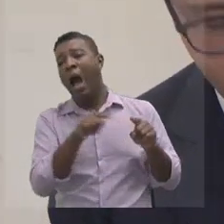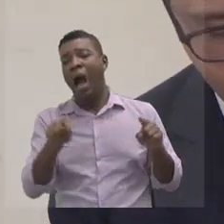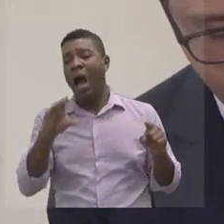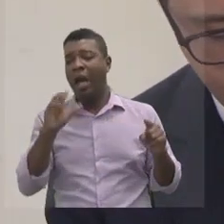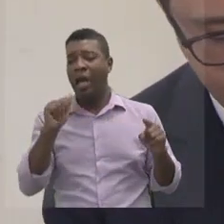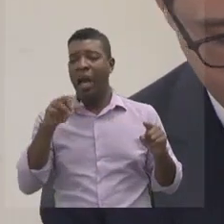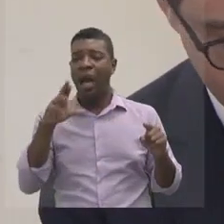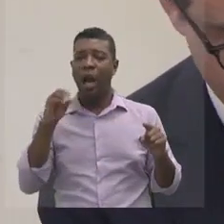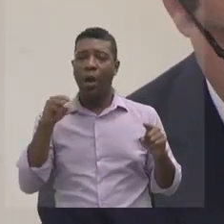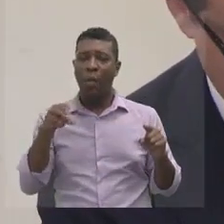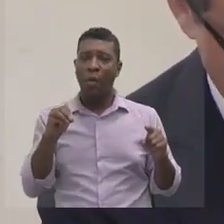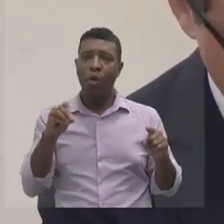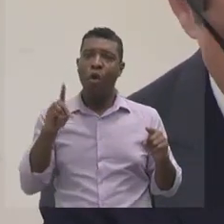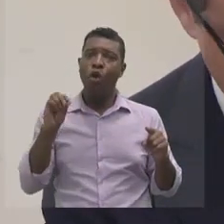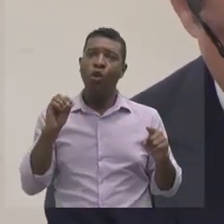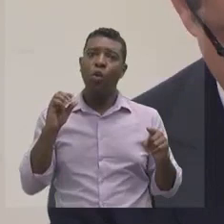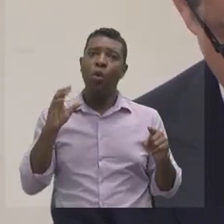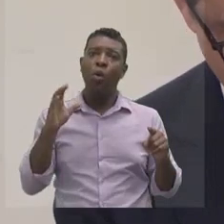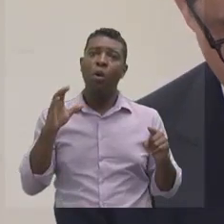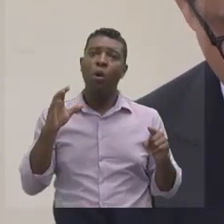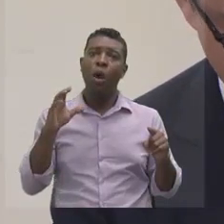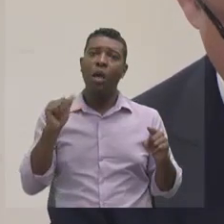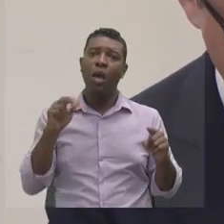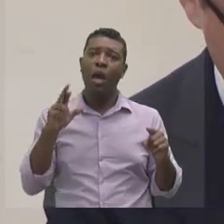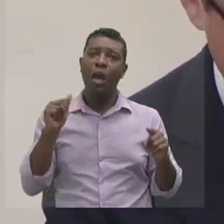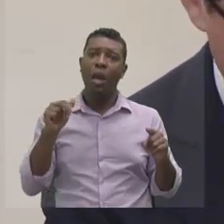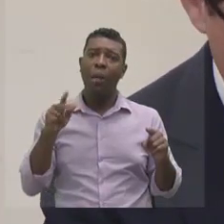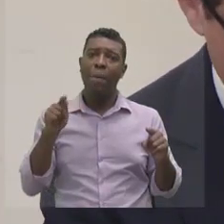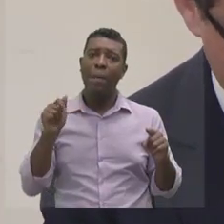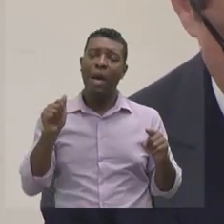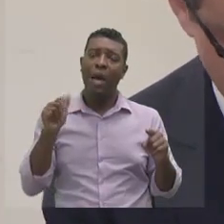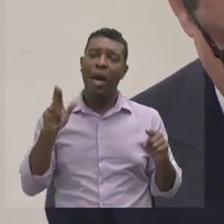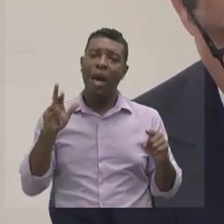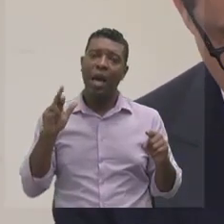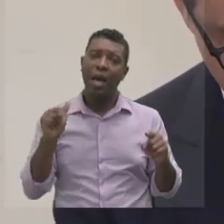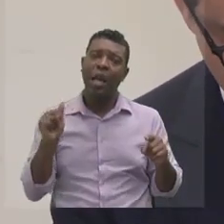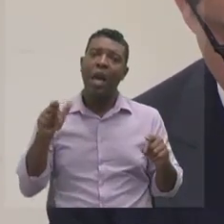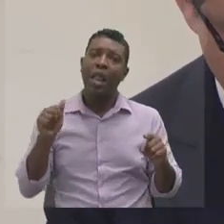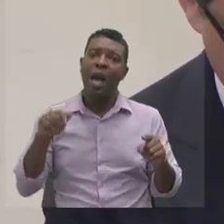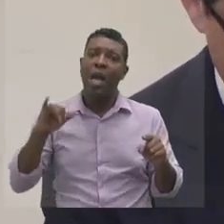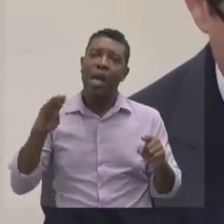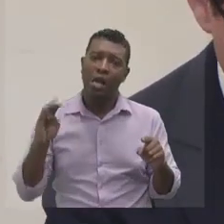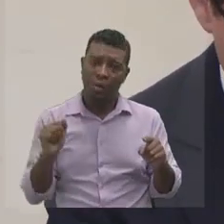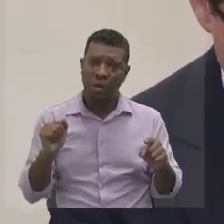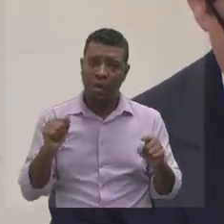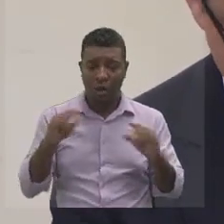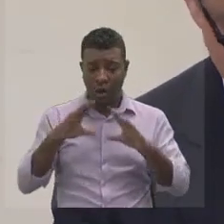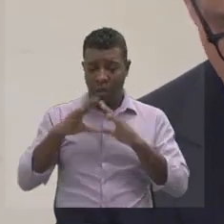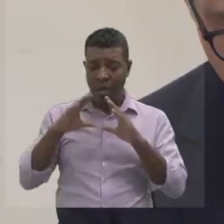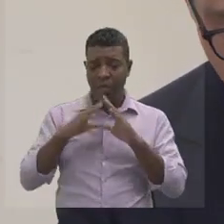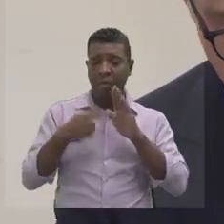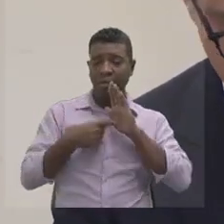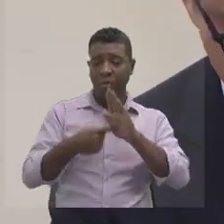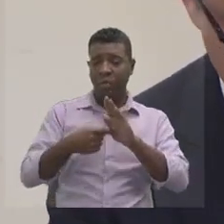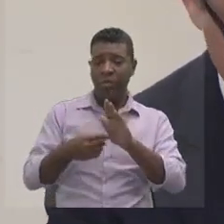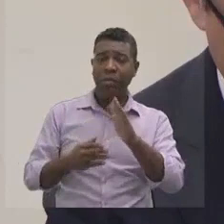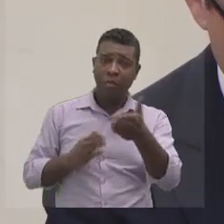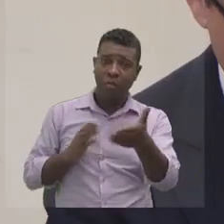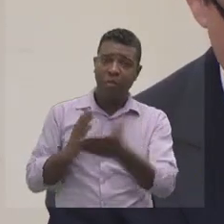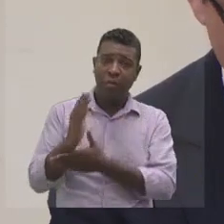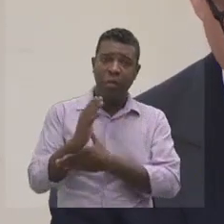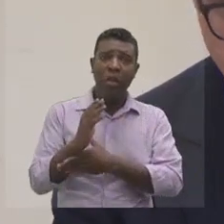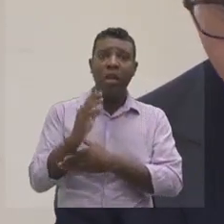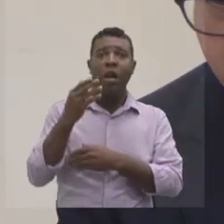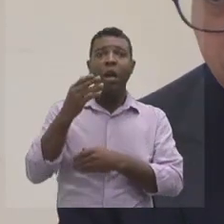nós apresentamos aqui um projeto de lei estadualização desse trecho e ele foi aprovado na assembleia e depois o governador vetou o trecho o governador imediatamente